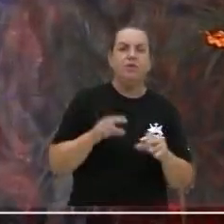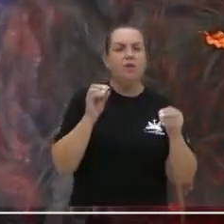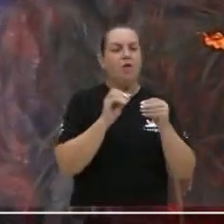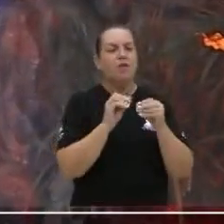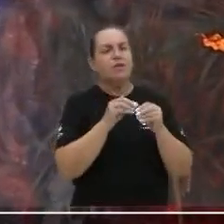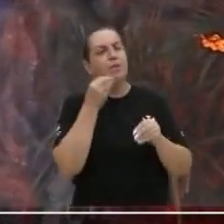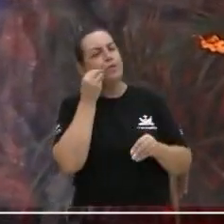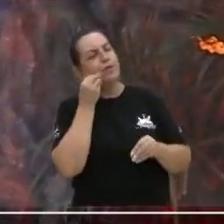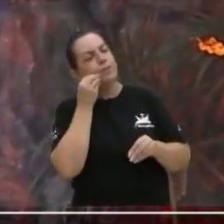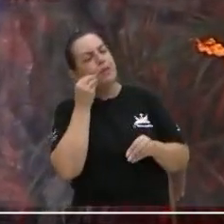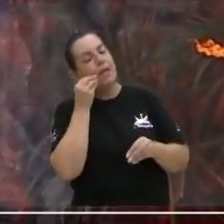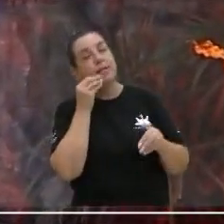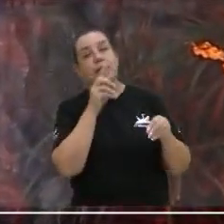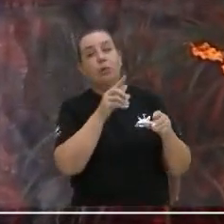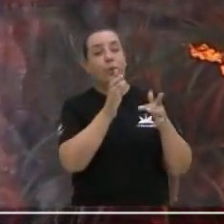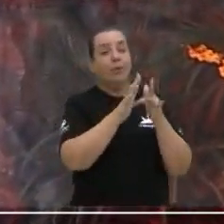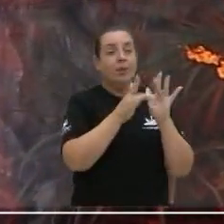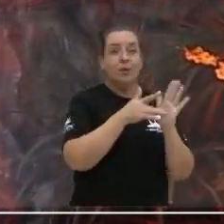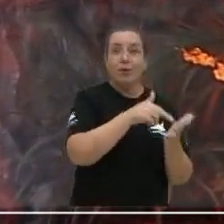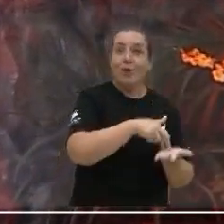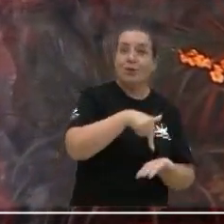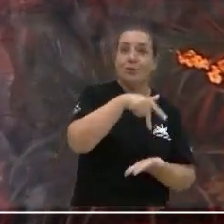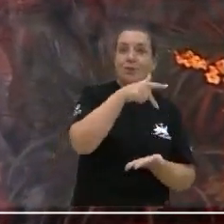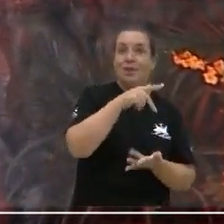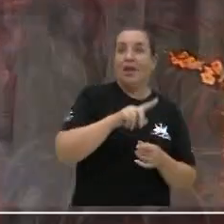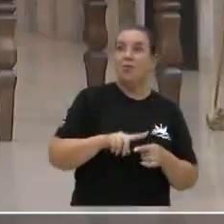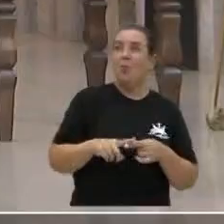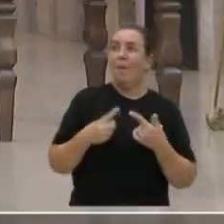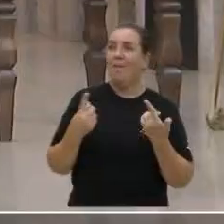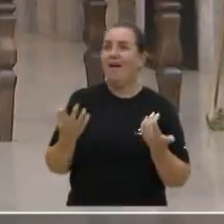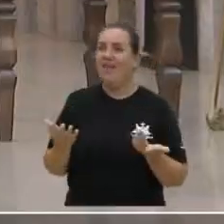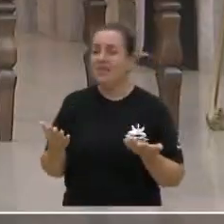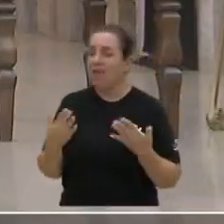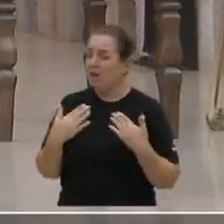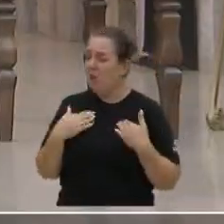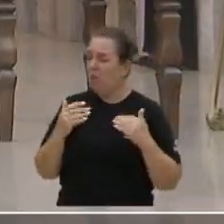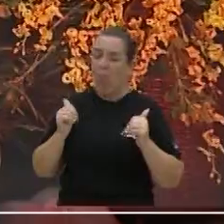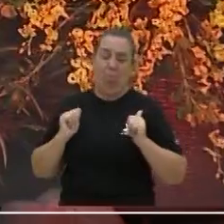fizemos a experiência do Cristo ressuscitado